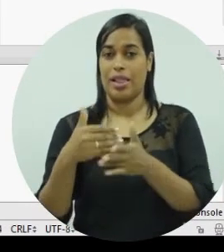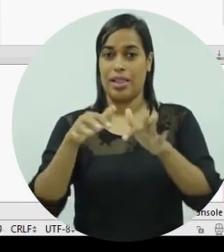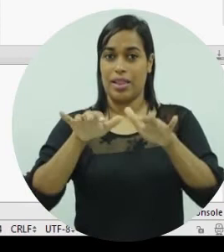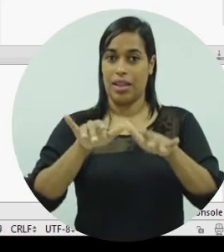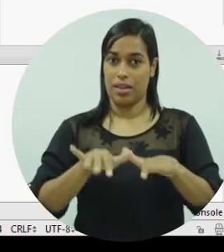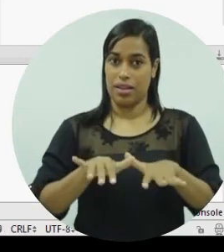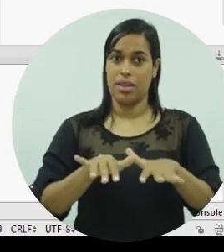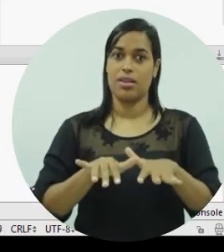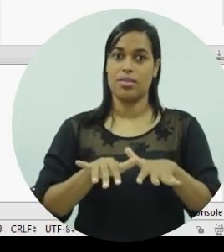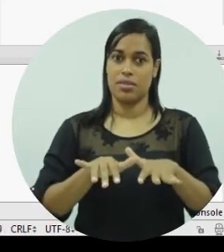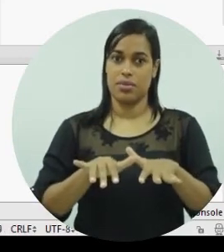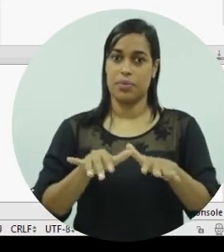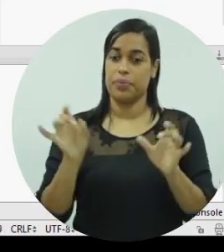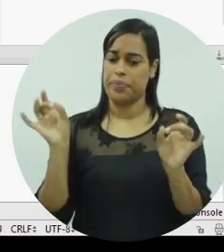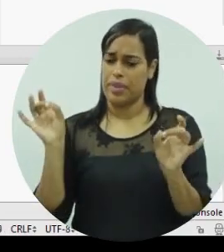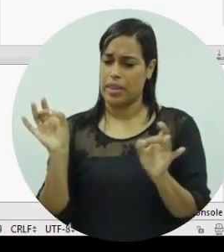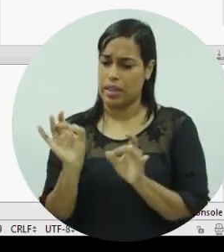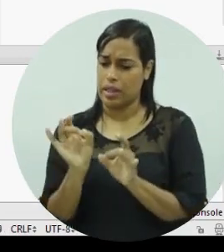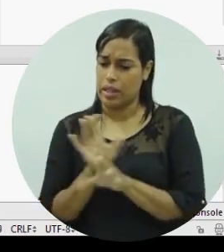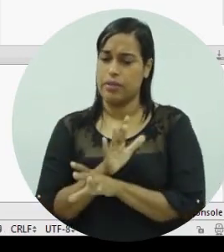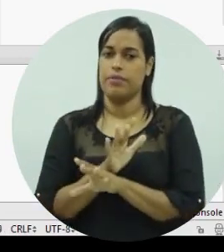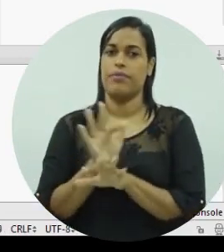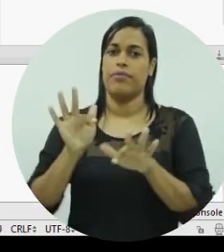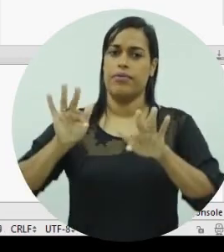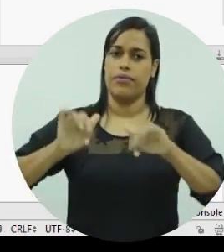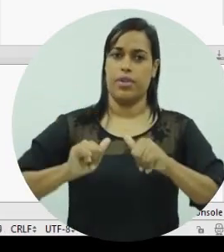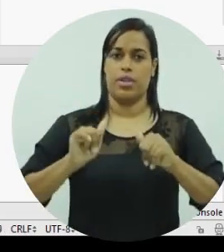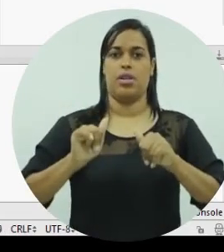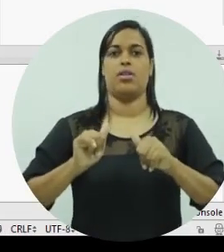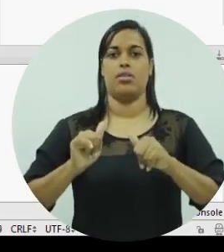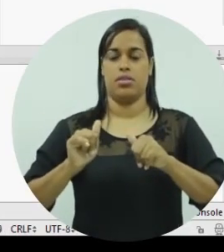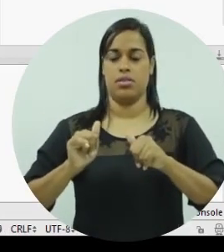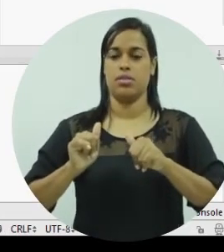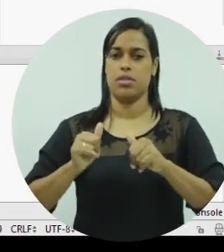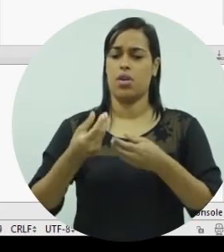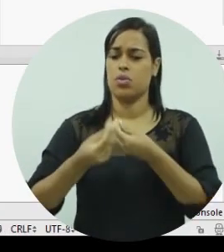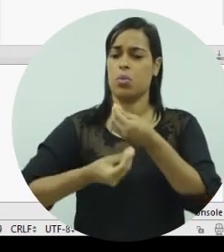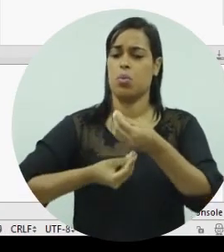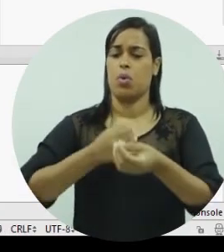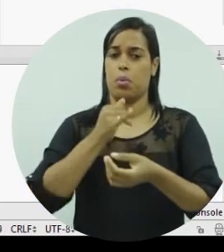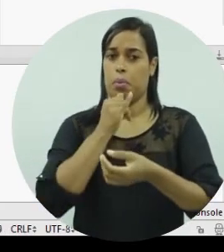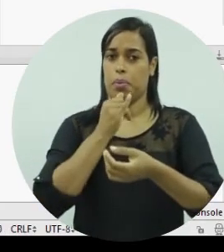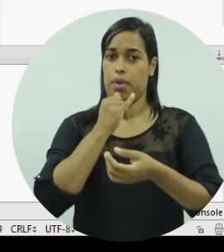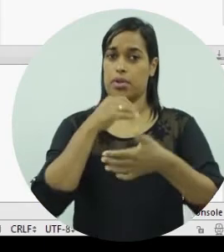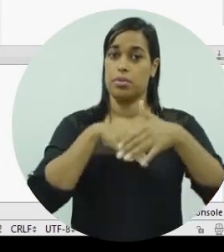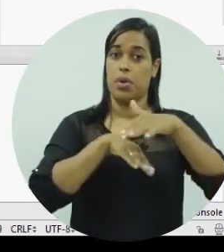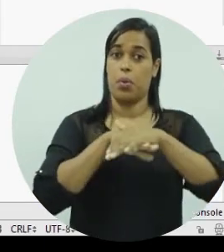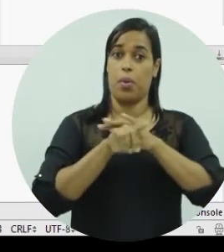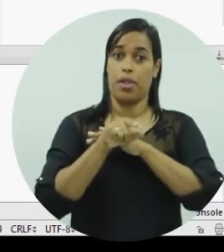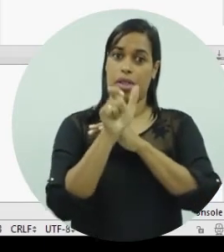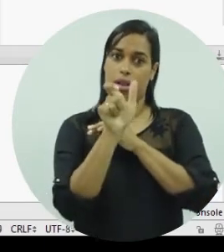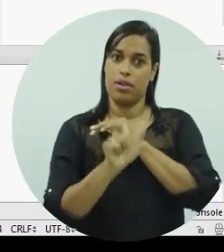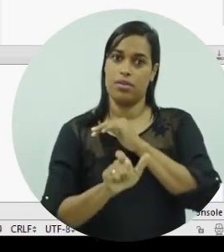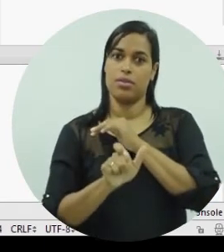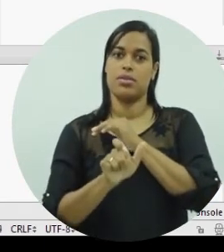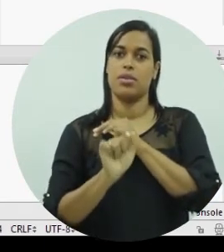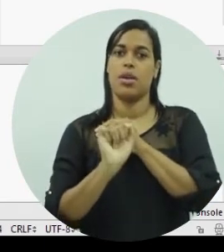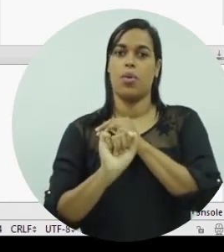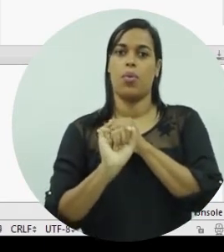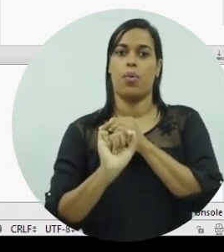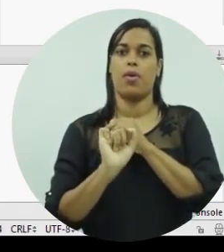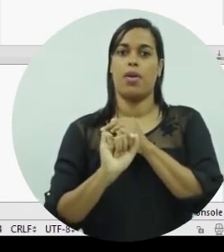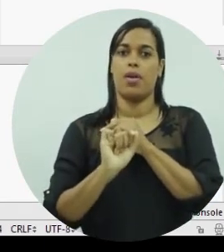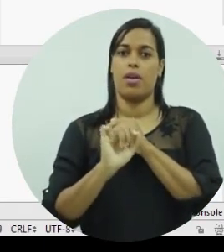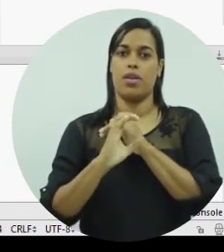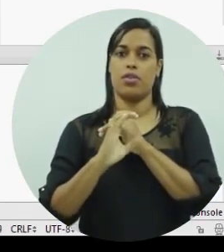tecla após tecla. Então a definição para guardar esse caractere é o